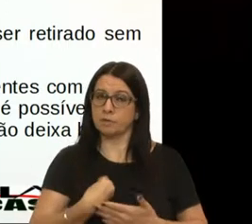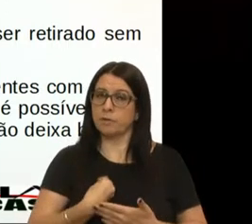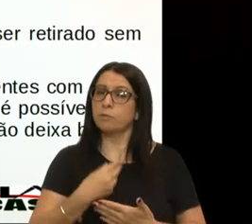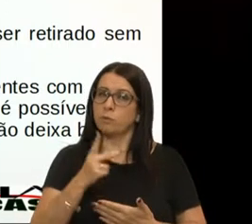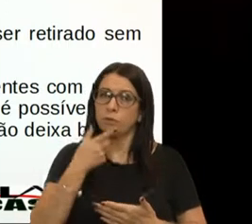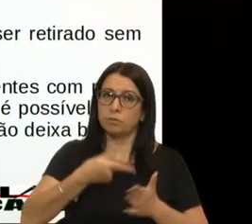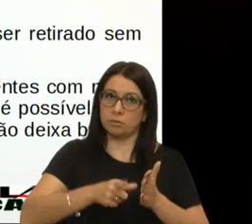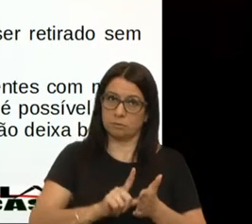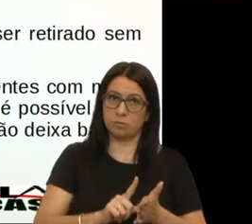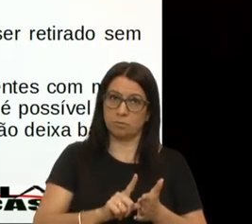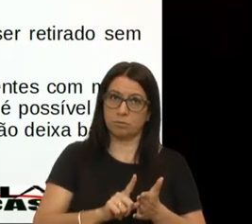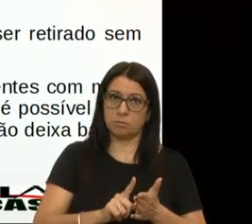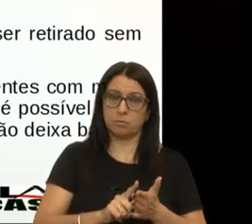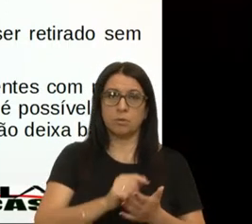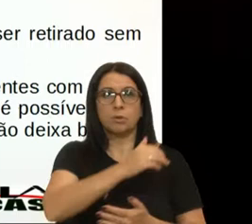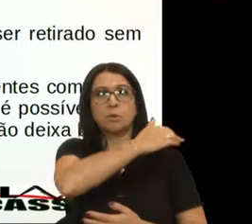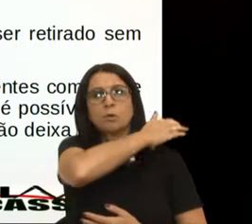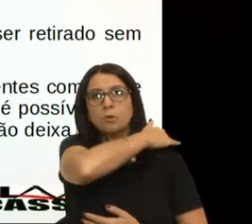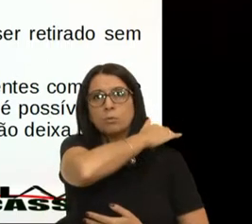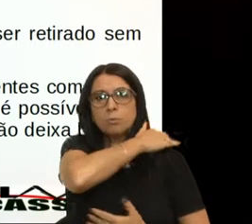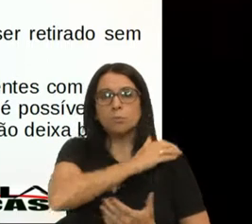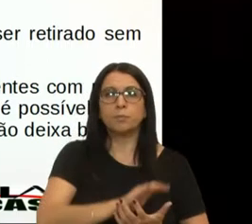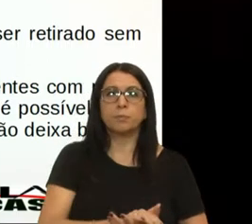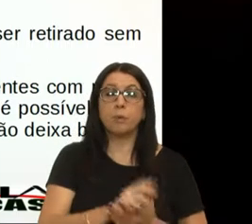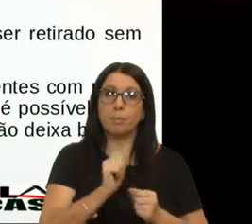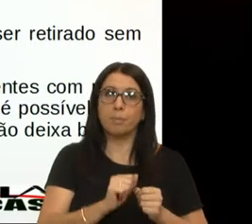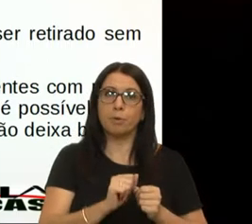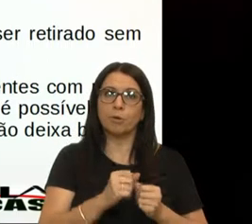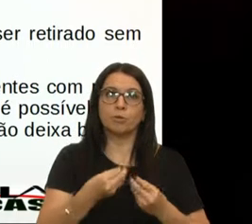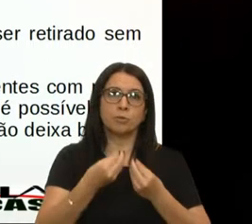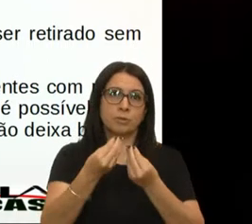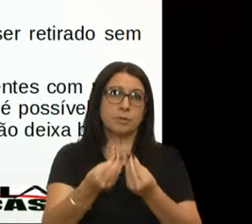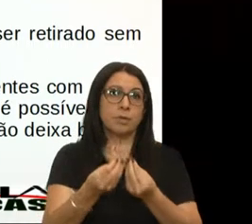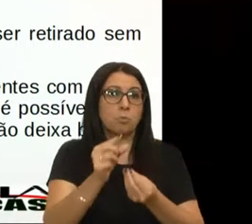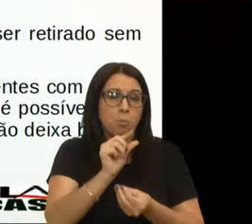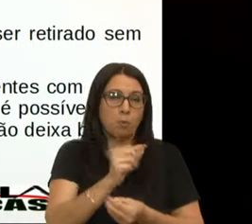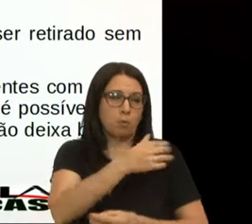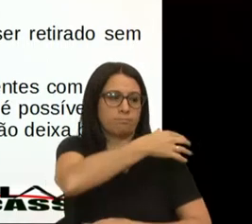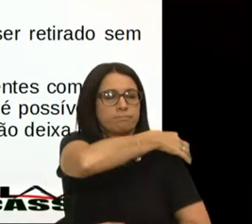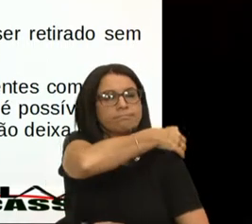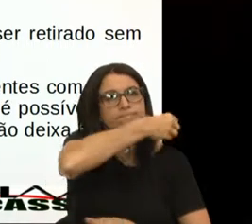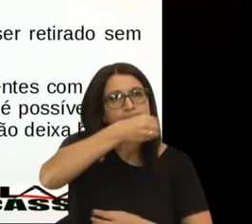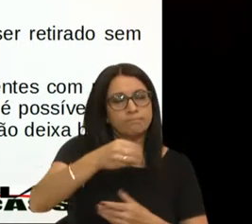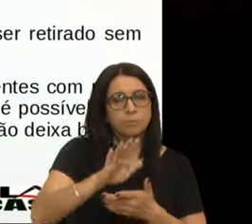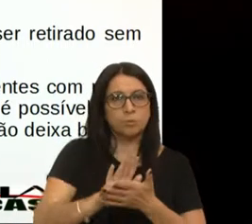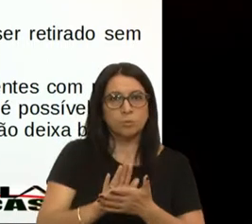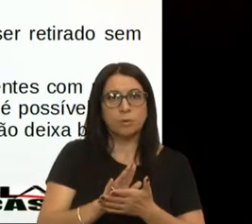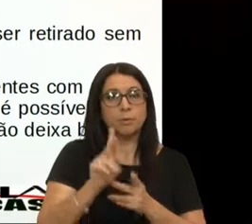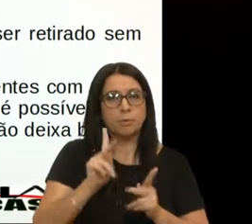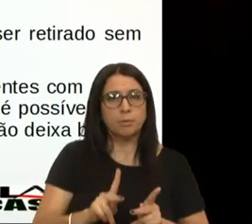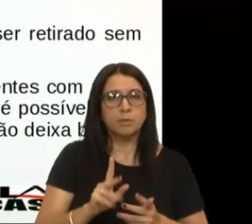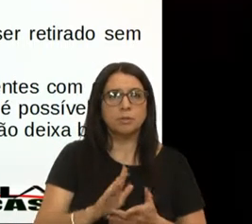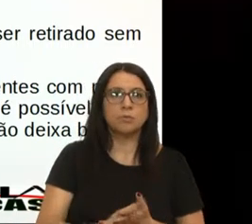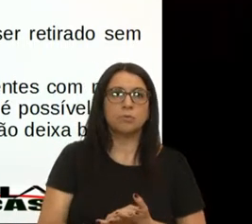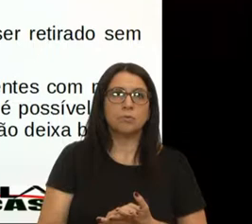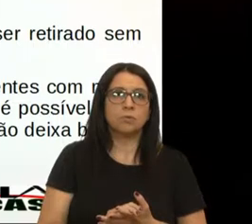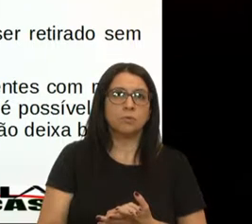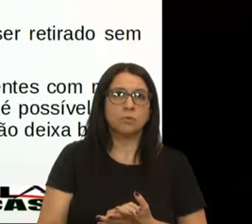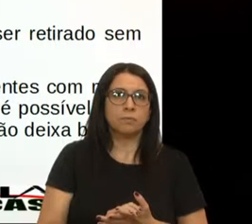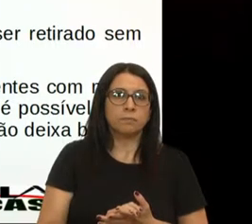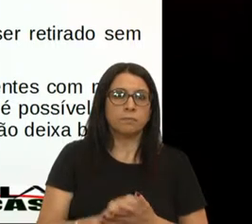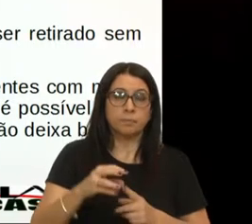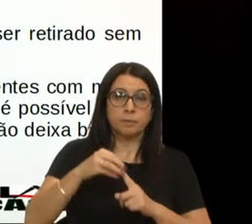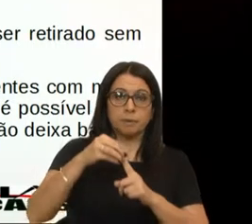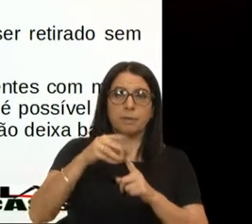dito. Pulmões, ele pode ser doado parte, tem casos de pessoas que,